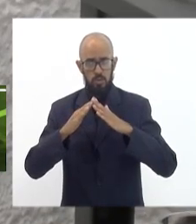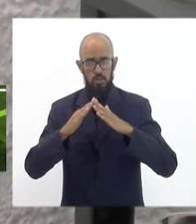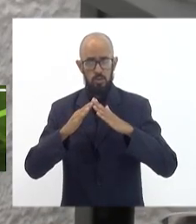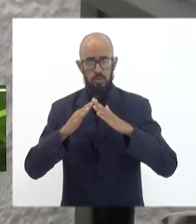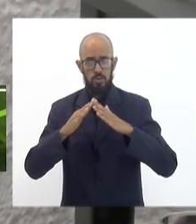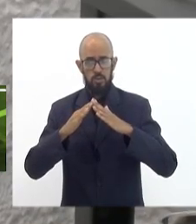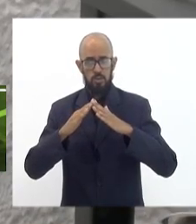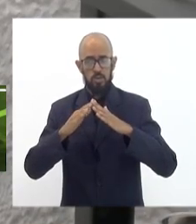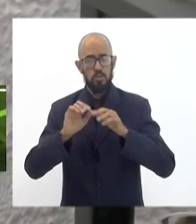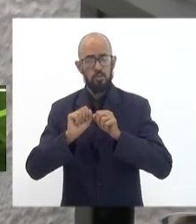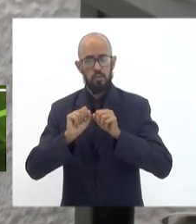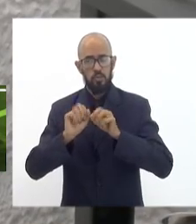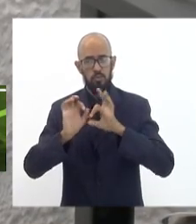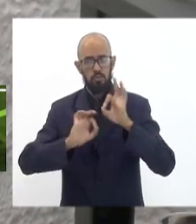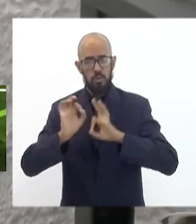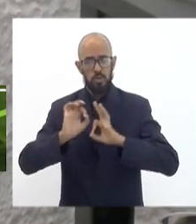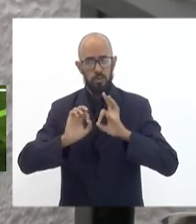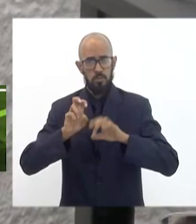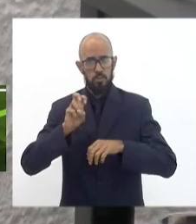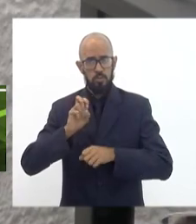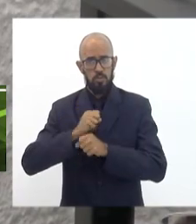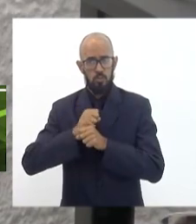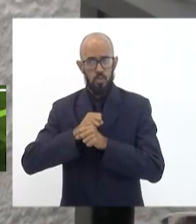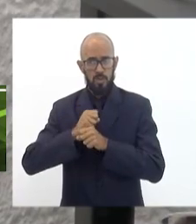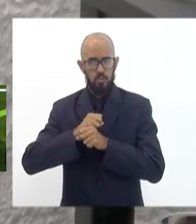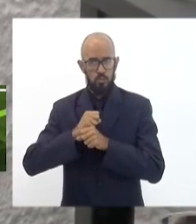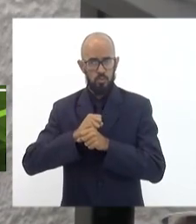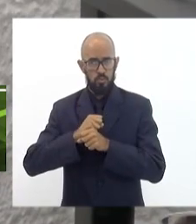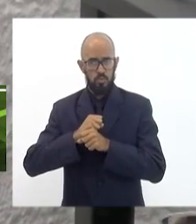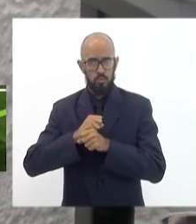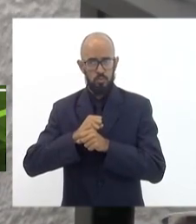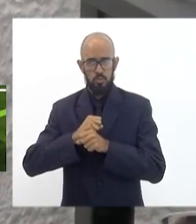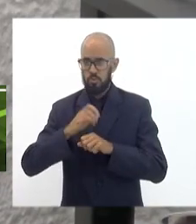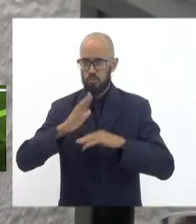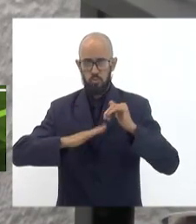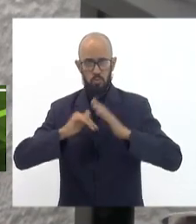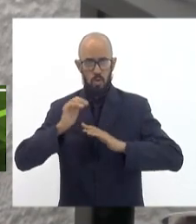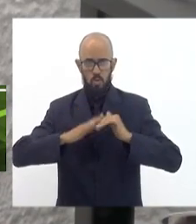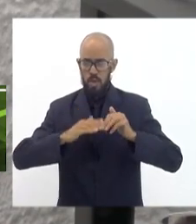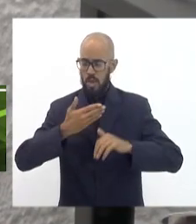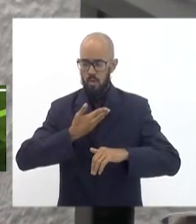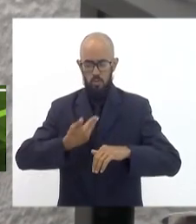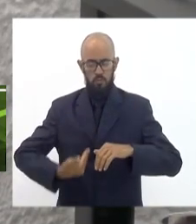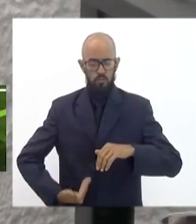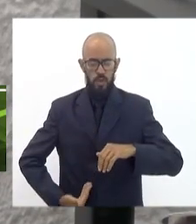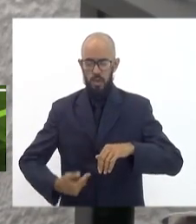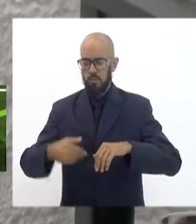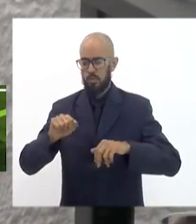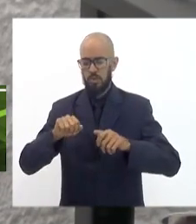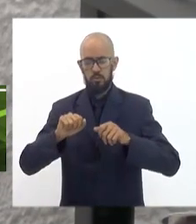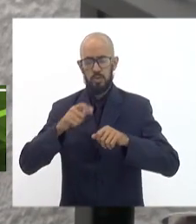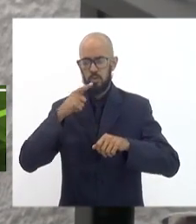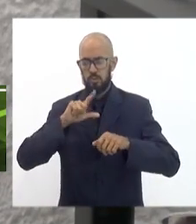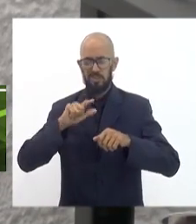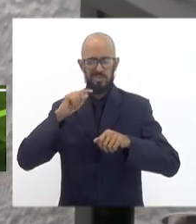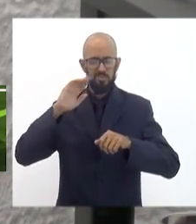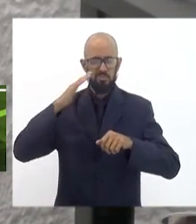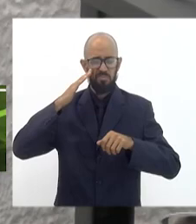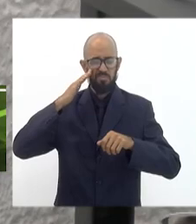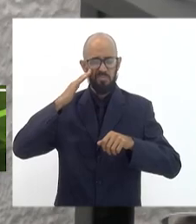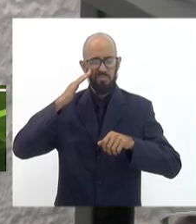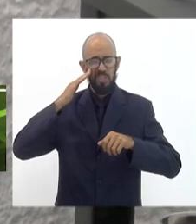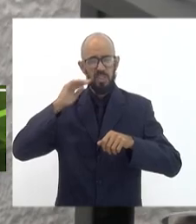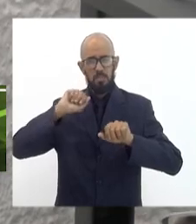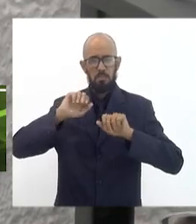planejamento para cinco anos independentemente da questão de quem governa uma para você ter um pelo menos um rumo no